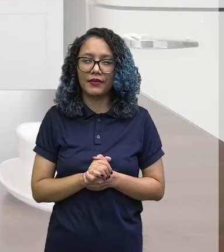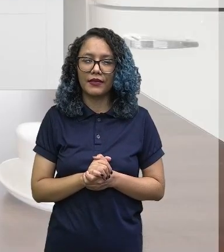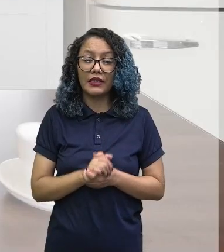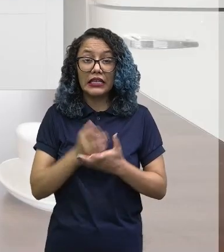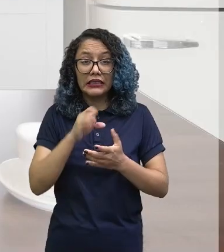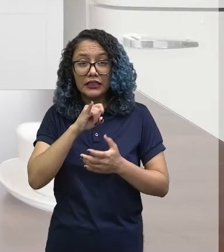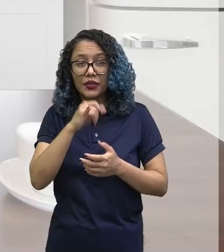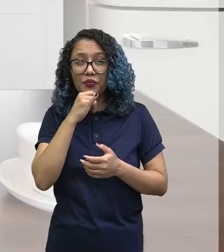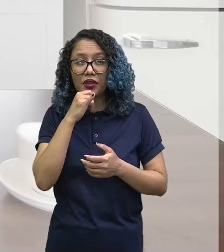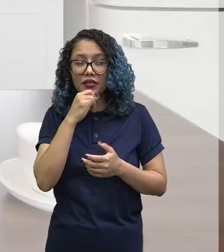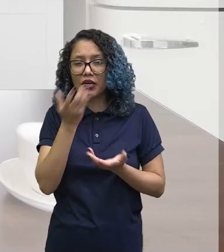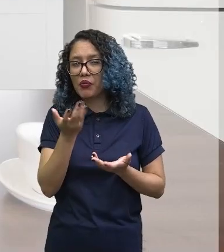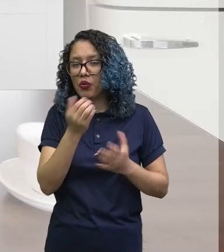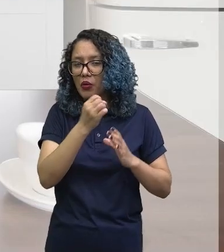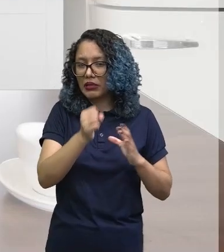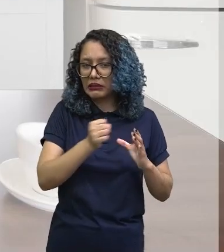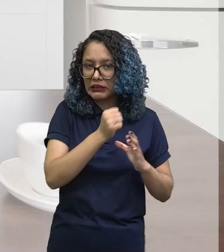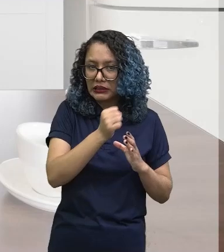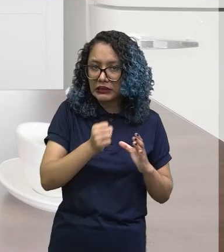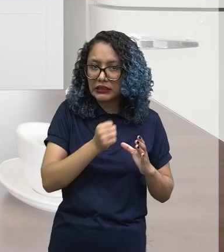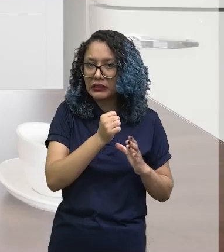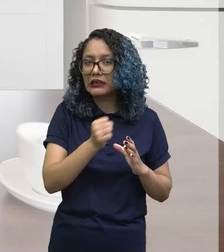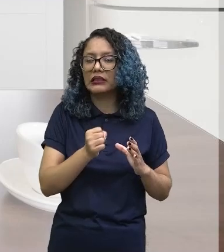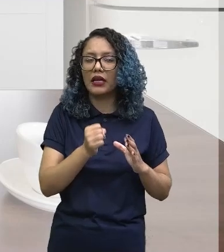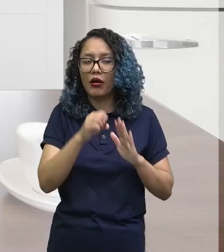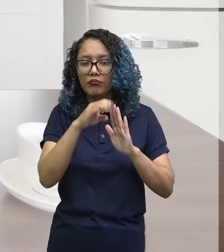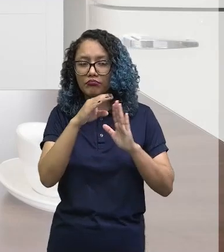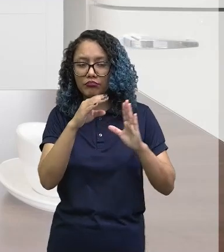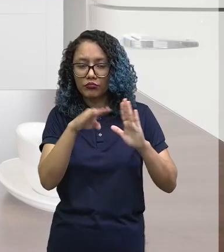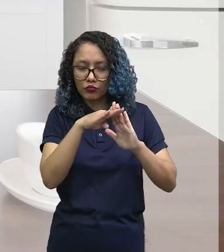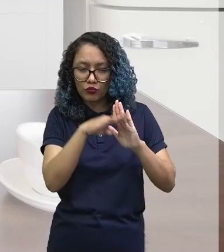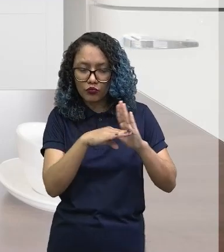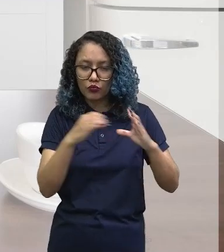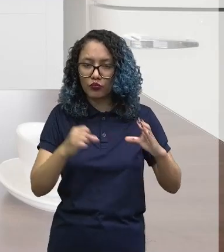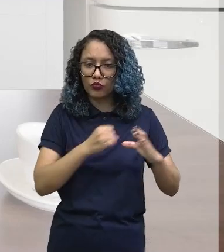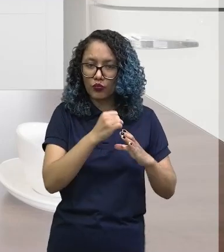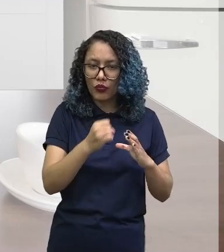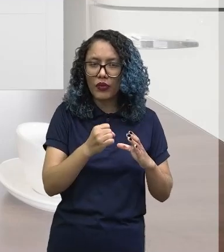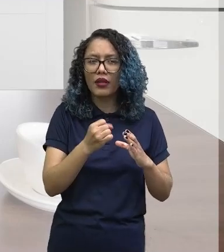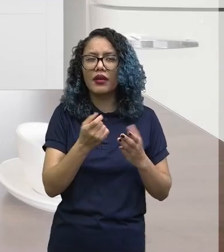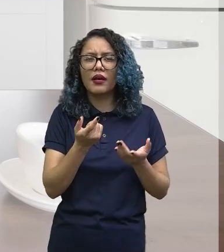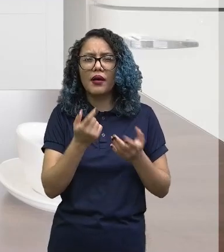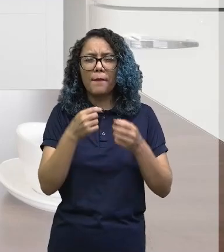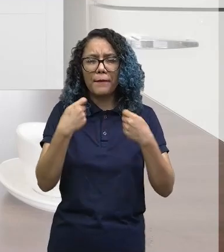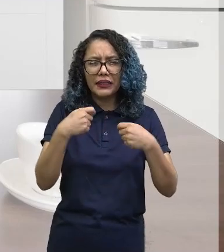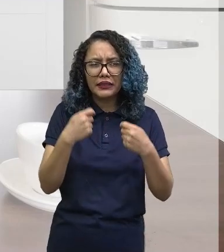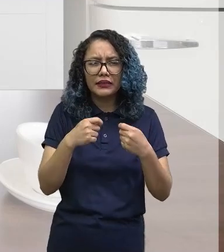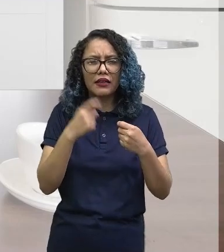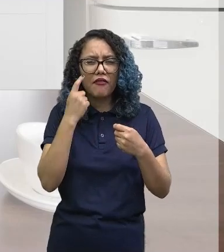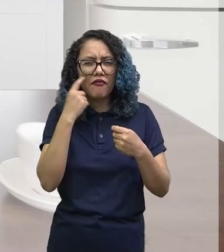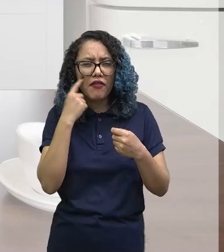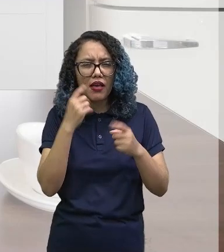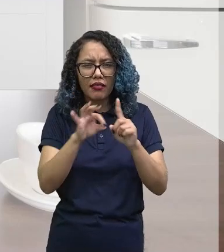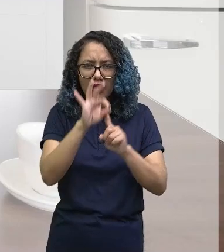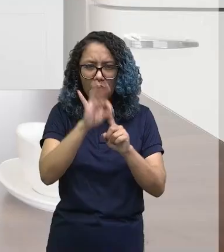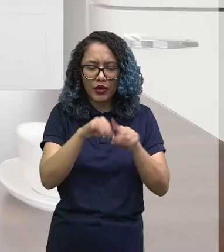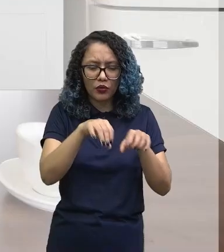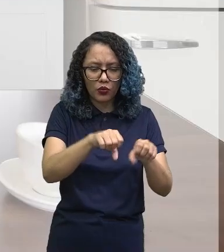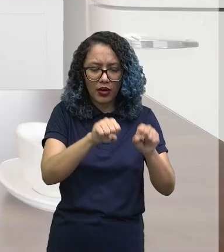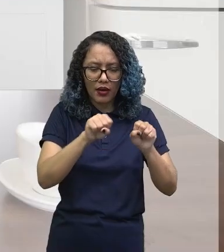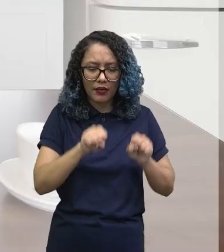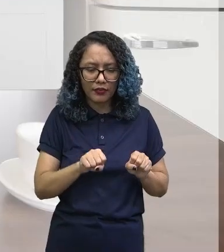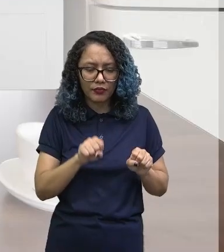fez alguma receita, que vocês já fizeram especificando a temperatura do forno, ela estava